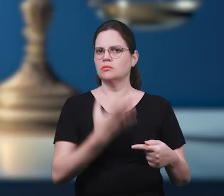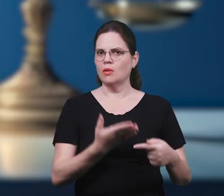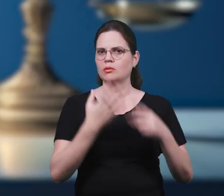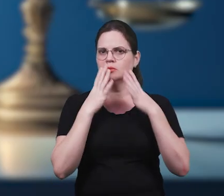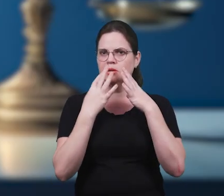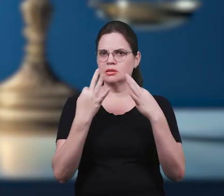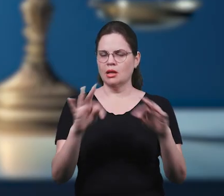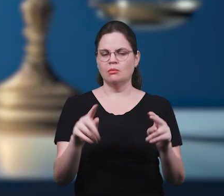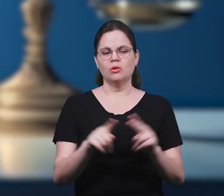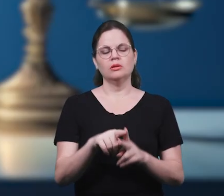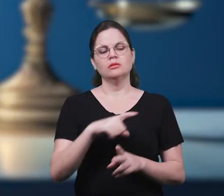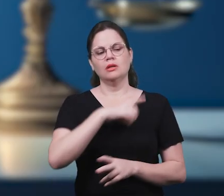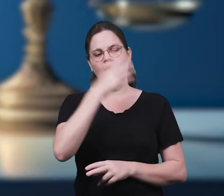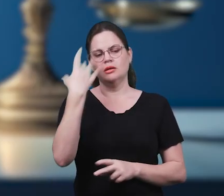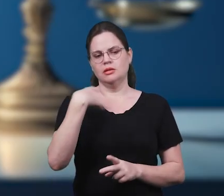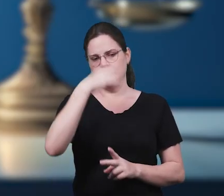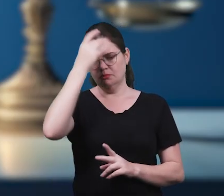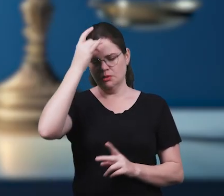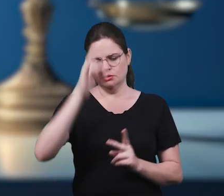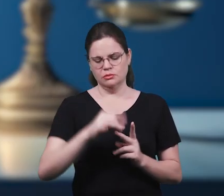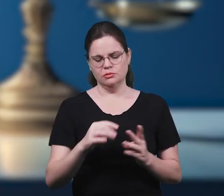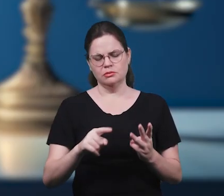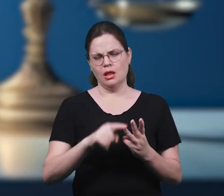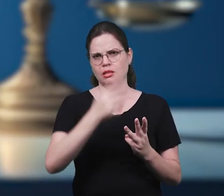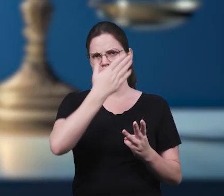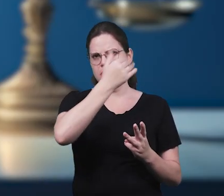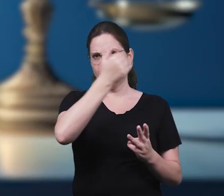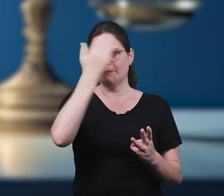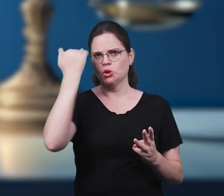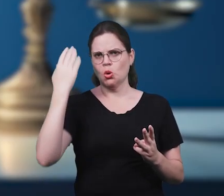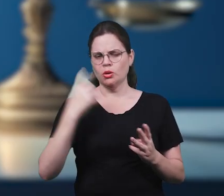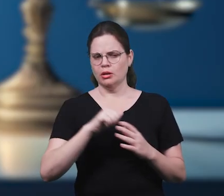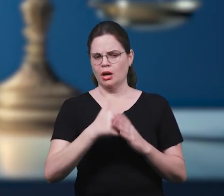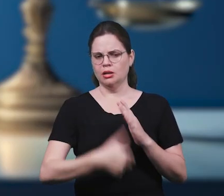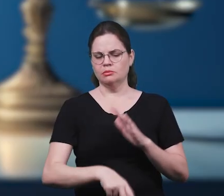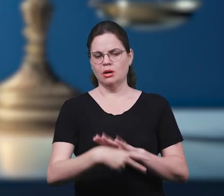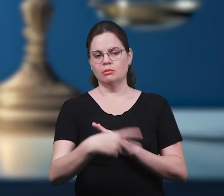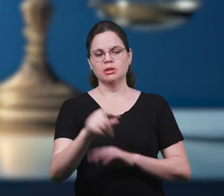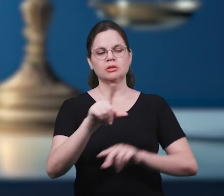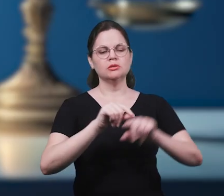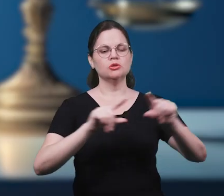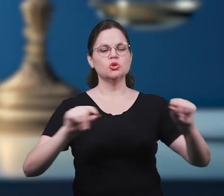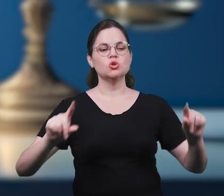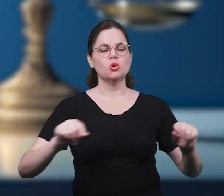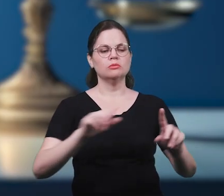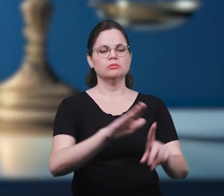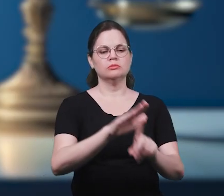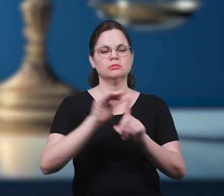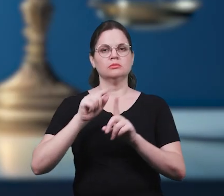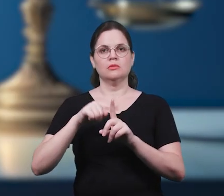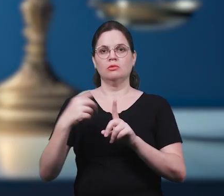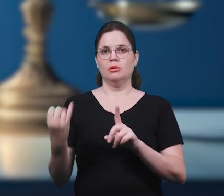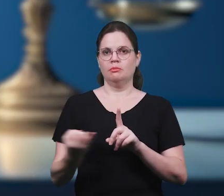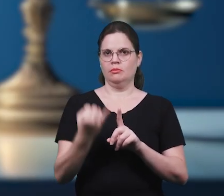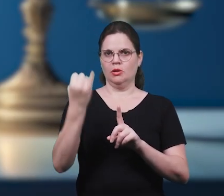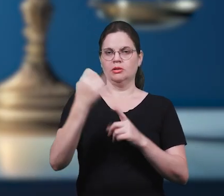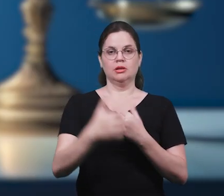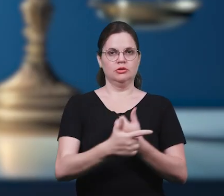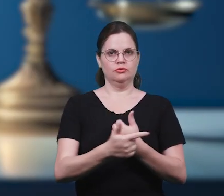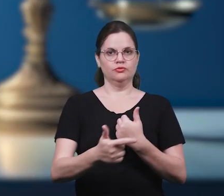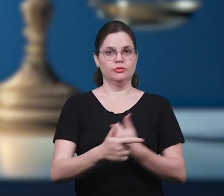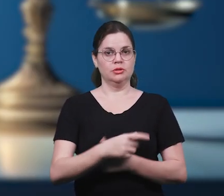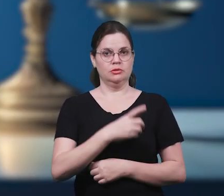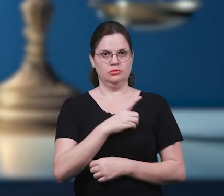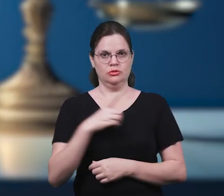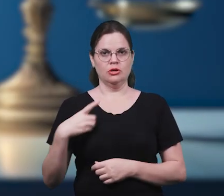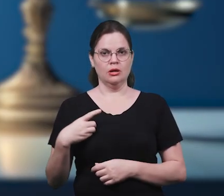do Espírito Santo e de sabedoria, aos quais constituamos sobre esse importante negócio. Esse